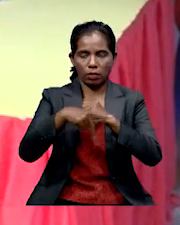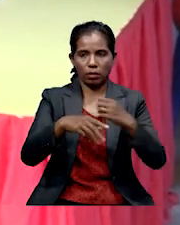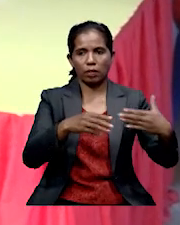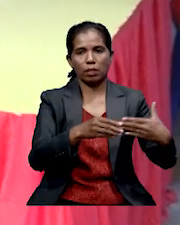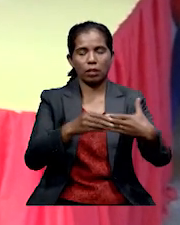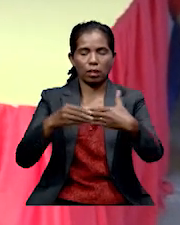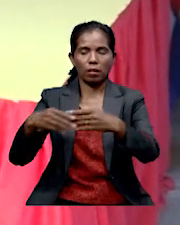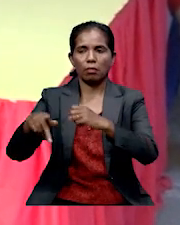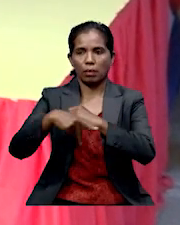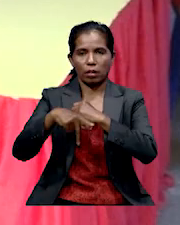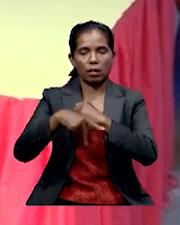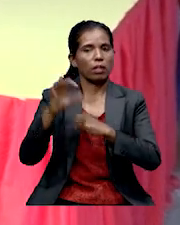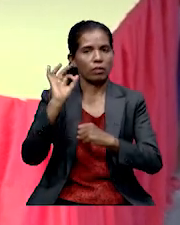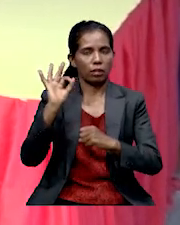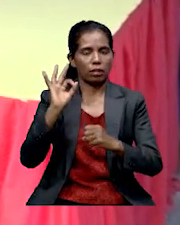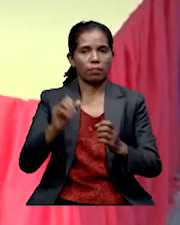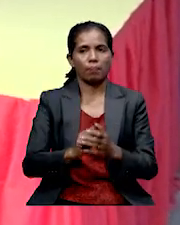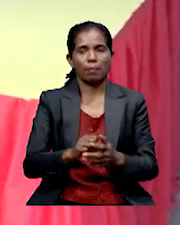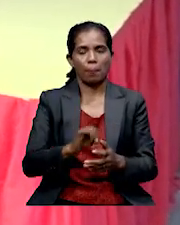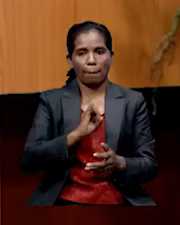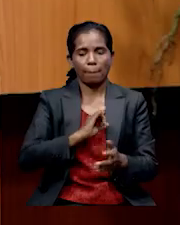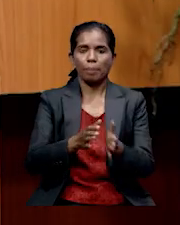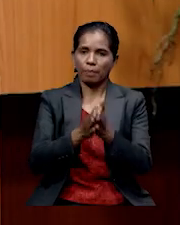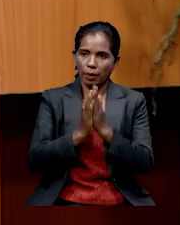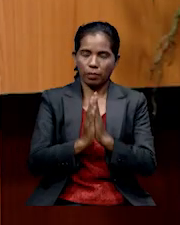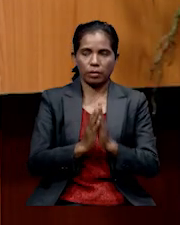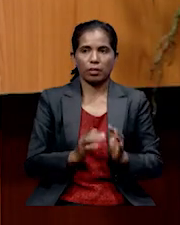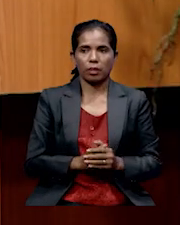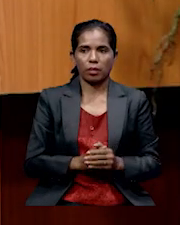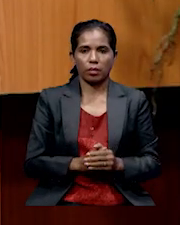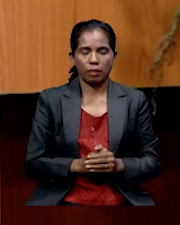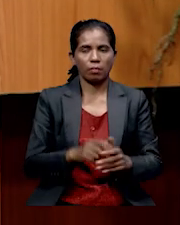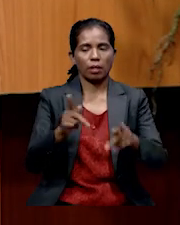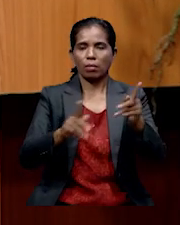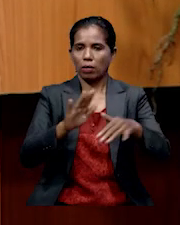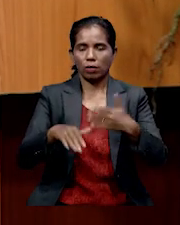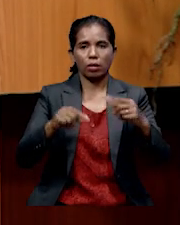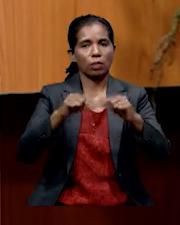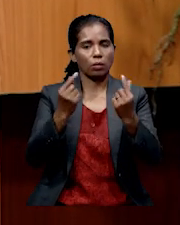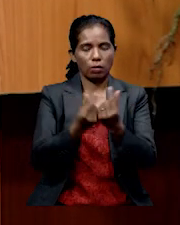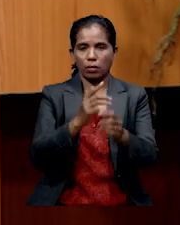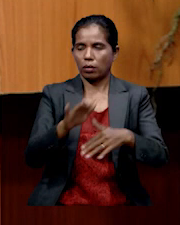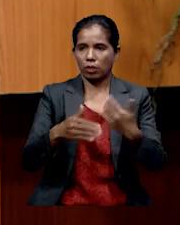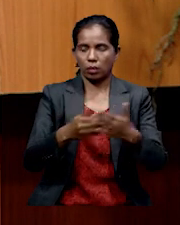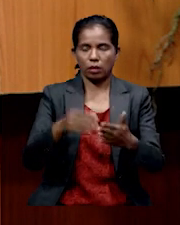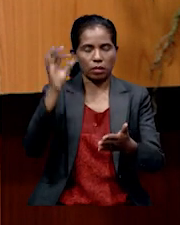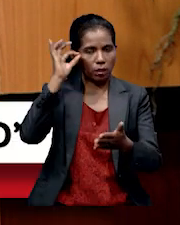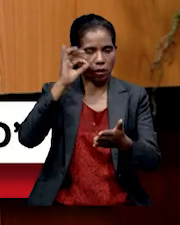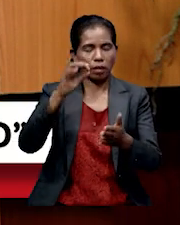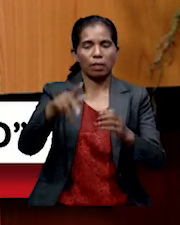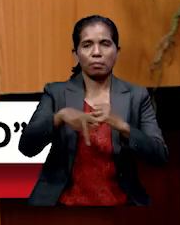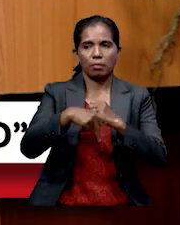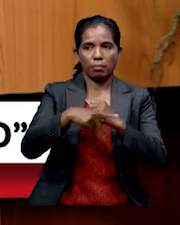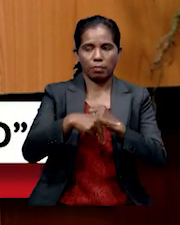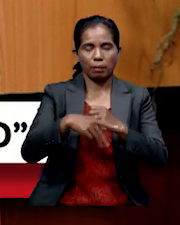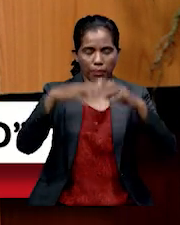o Partido Fretilin. Tá russo. Ba quadro Sirahoto, ba secretário-geral, o presidente, para